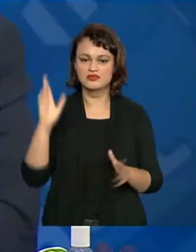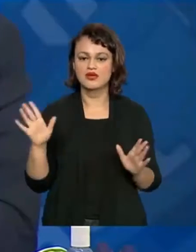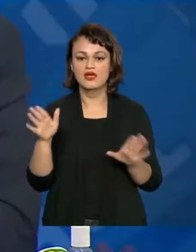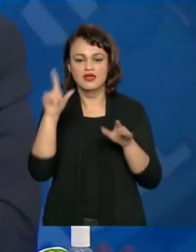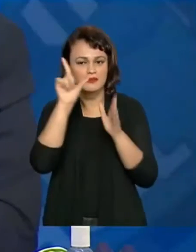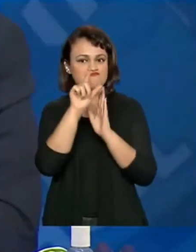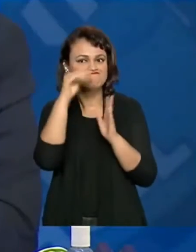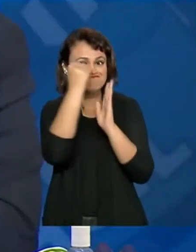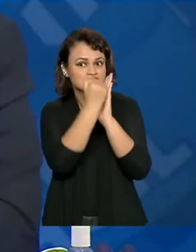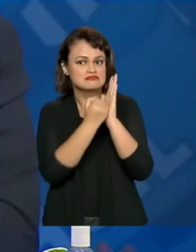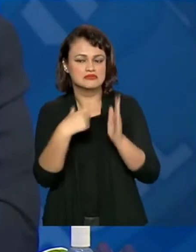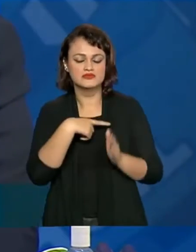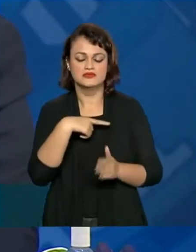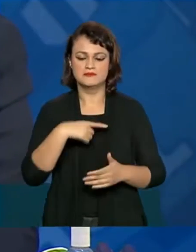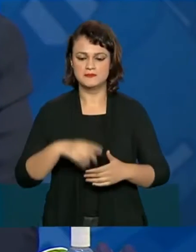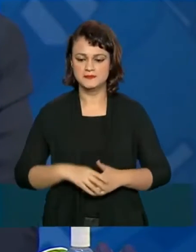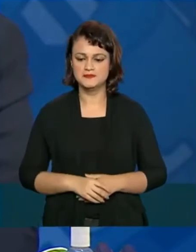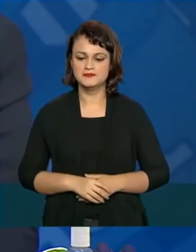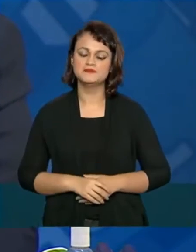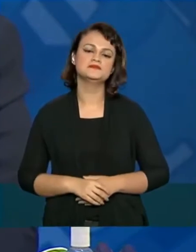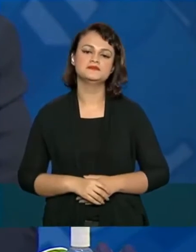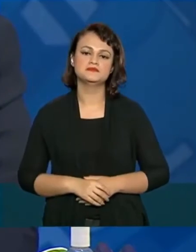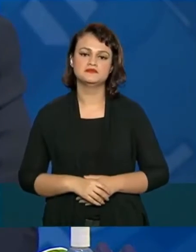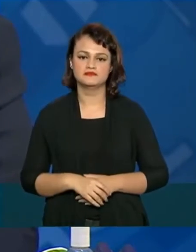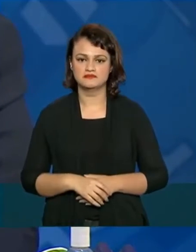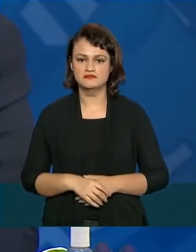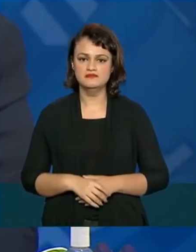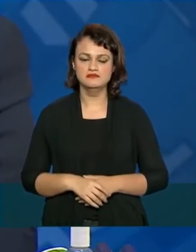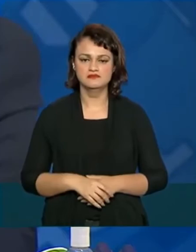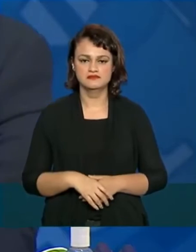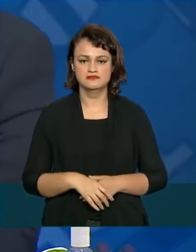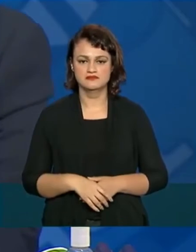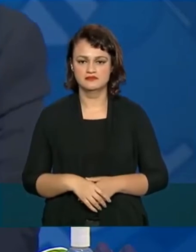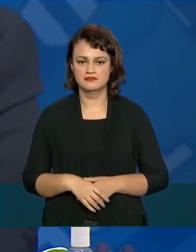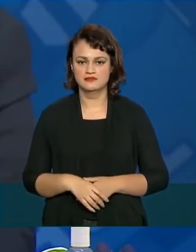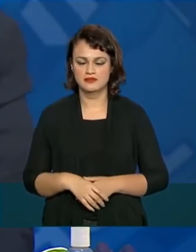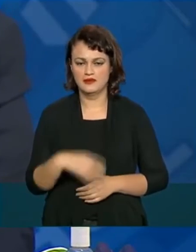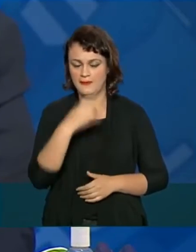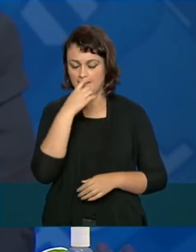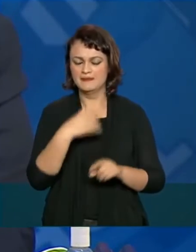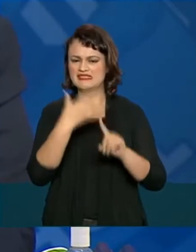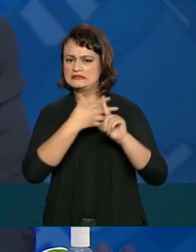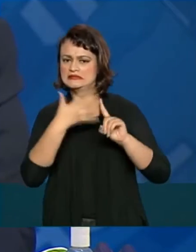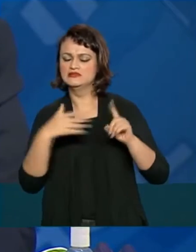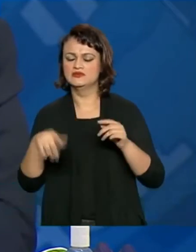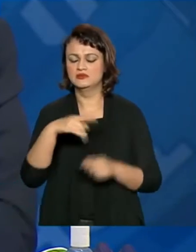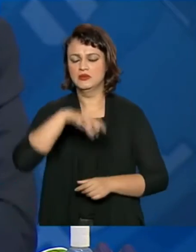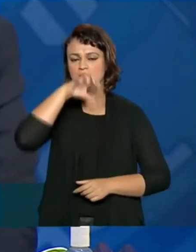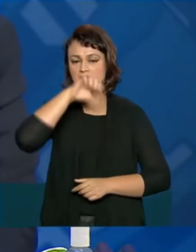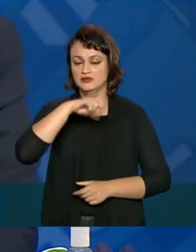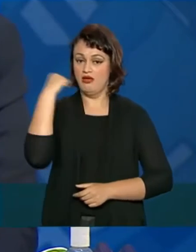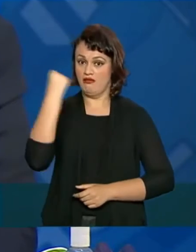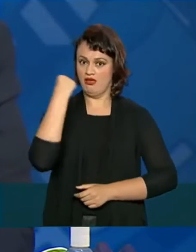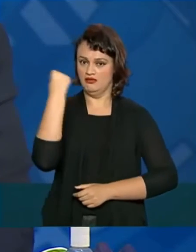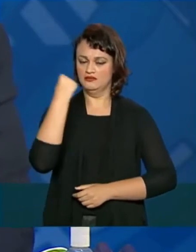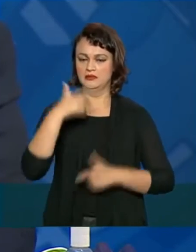muito baixa, né? Com relação a síndrome respiratória aguda grave,